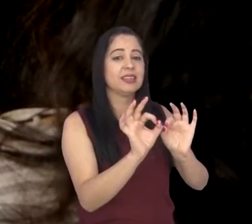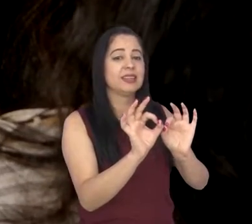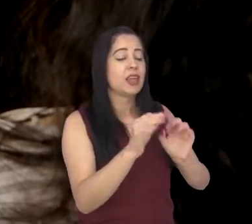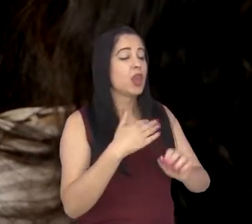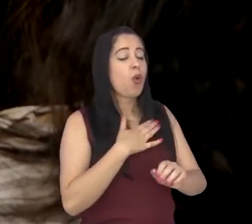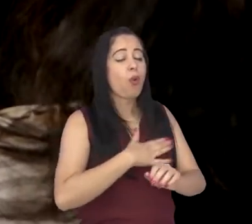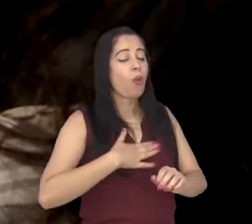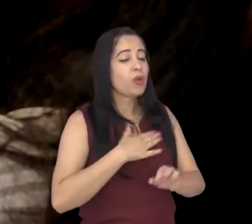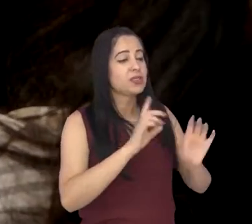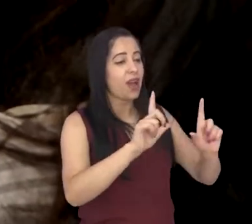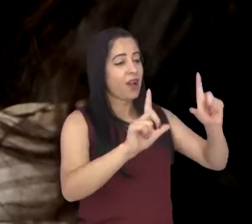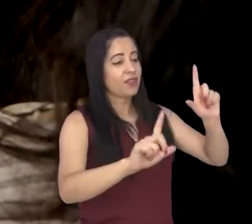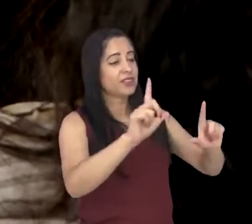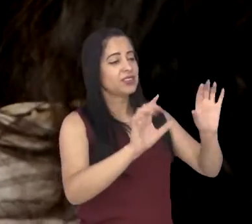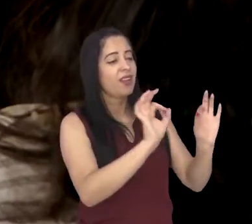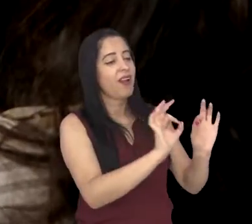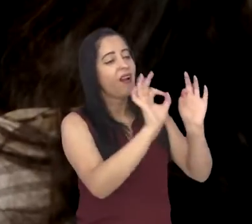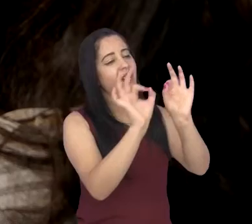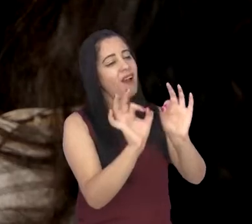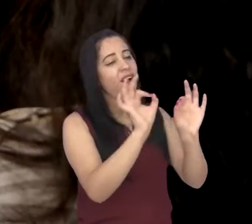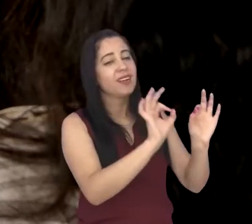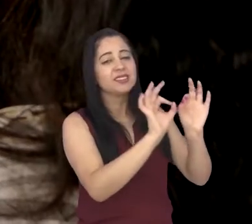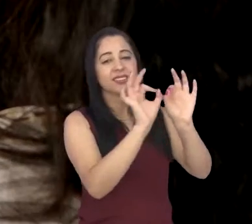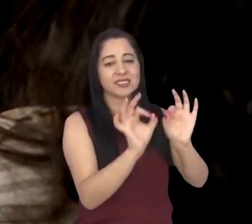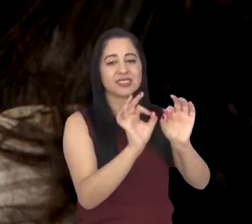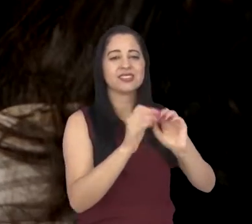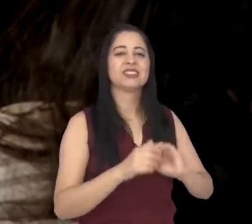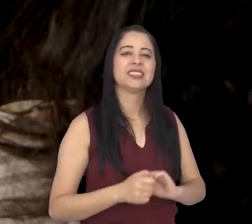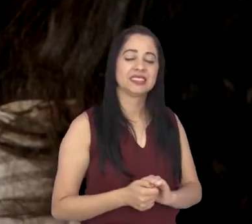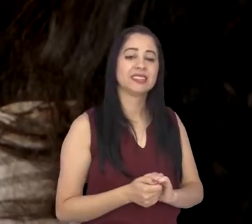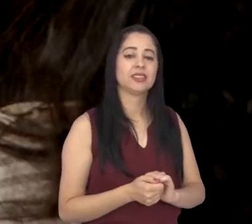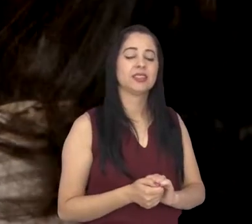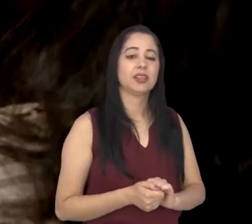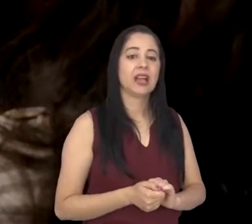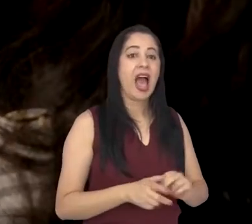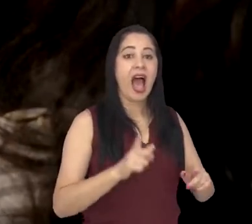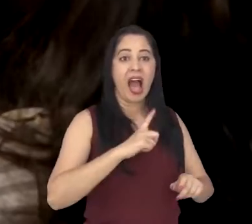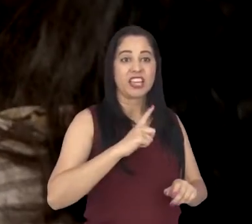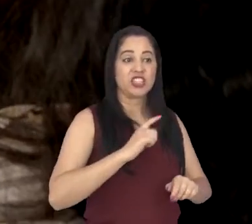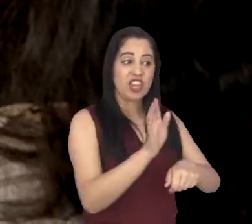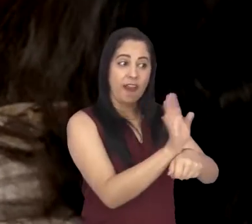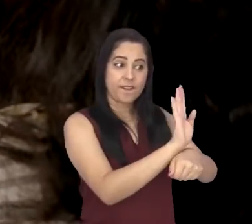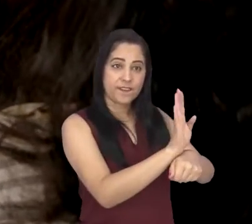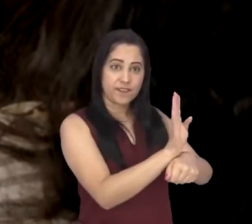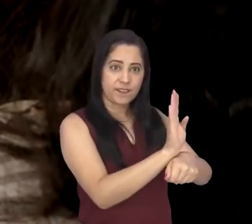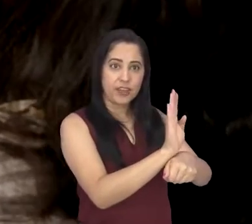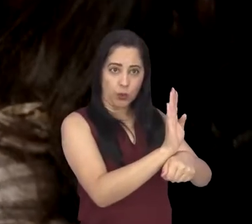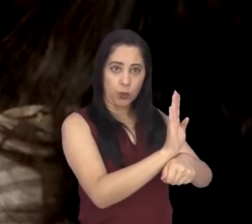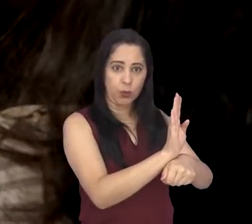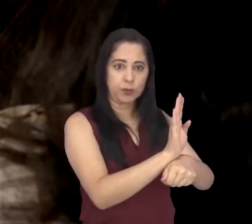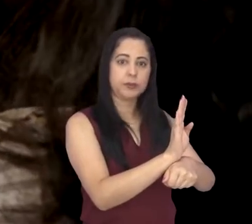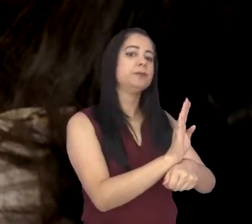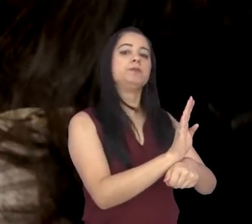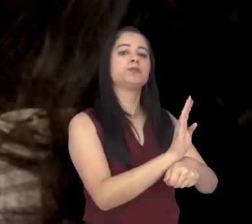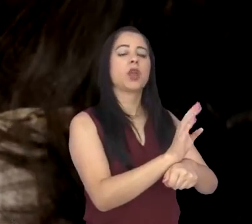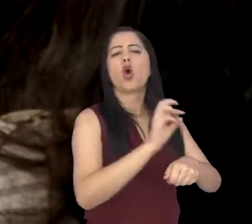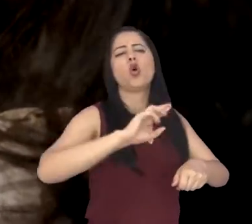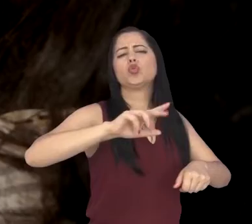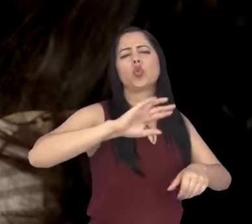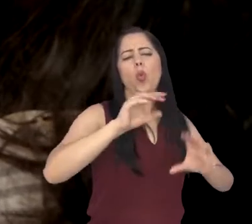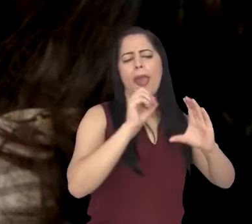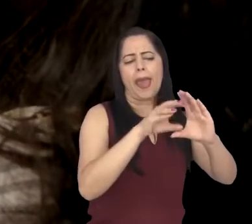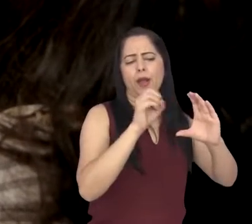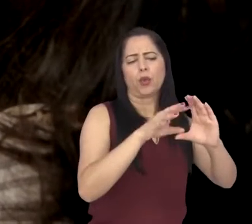muita televisão, era um sacrifício para mandar eu dormir. E tinha a sessão Coruja na TV Excelsior, não era Globo,